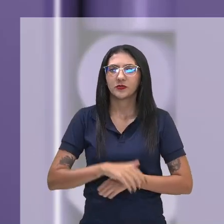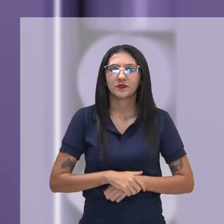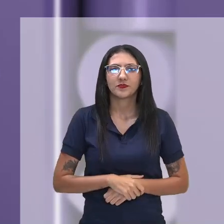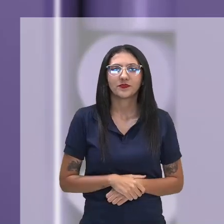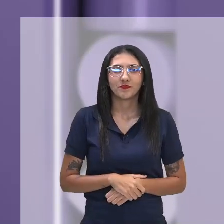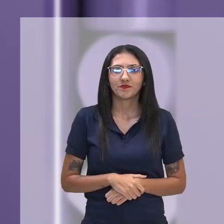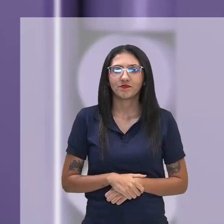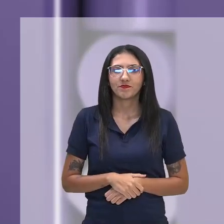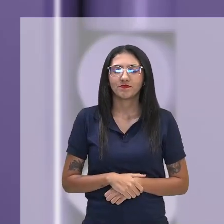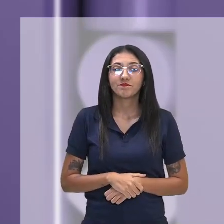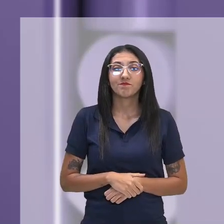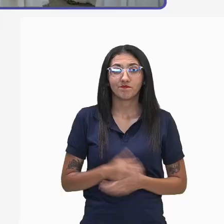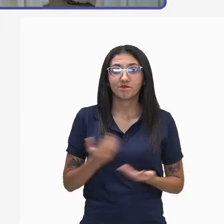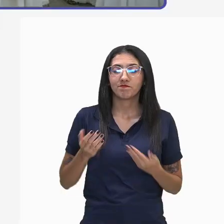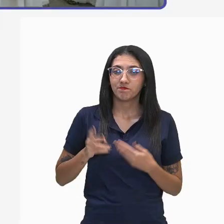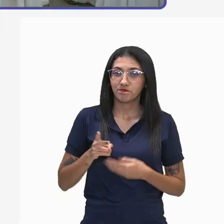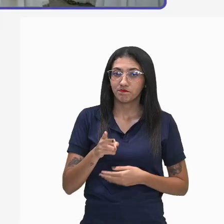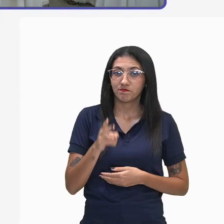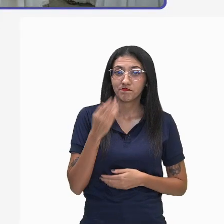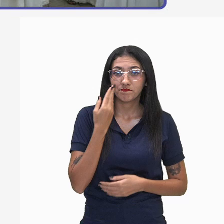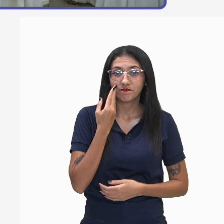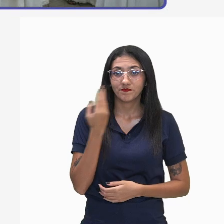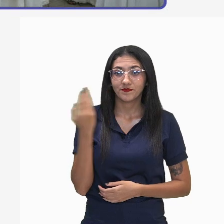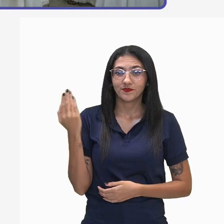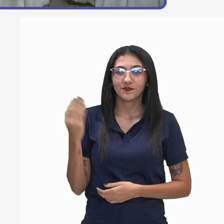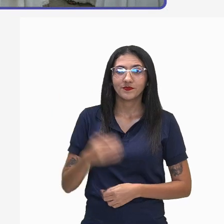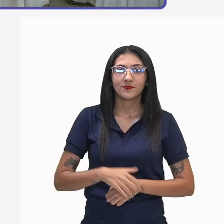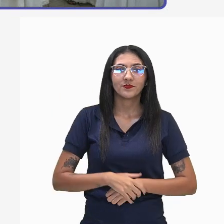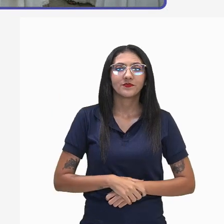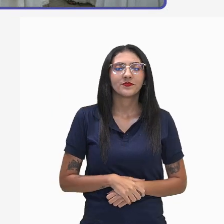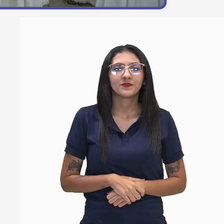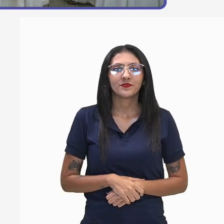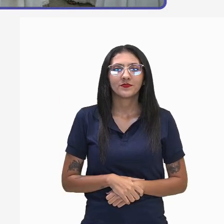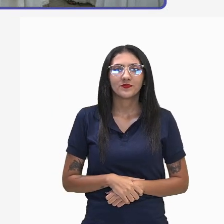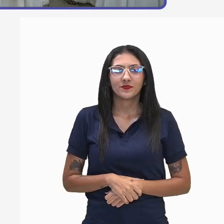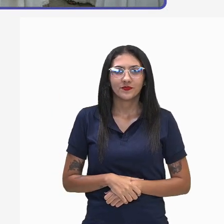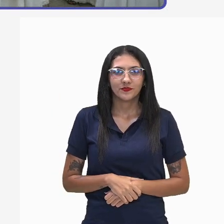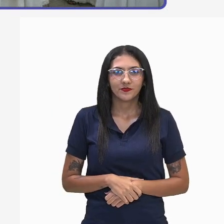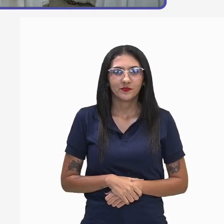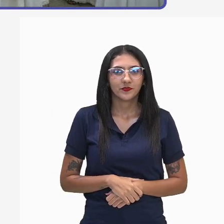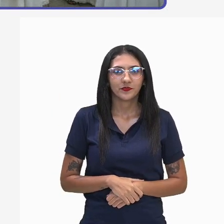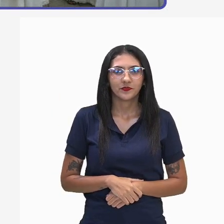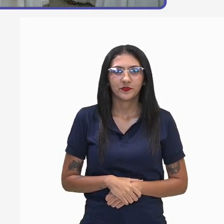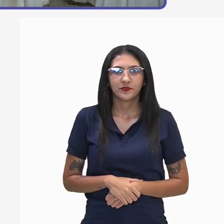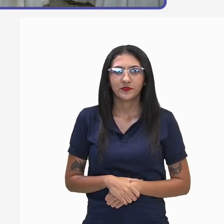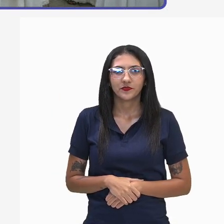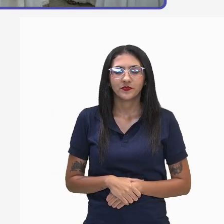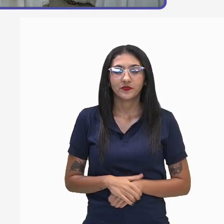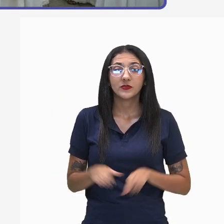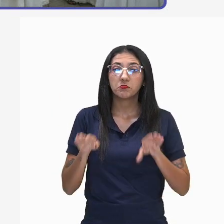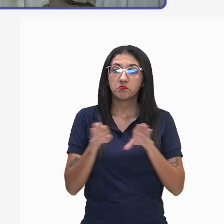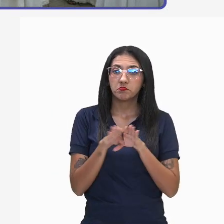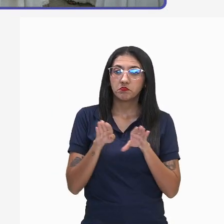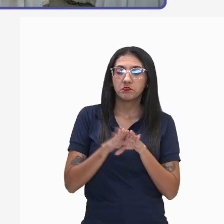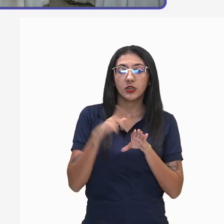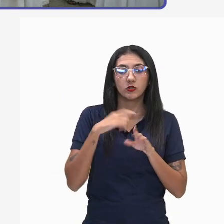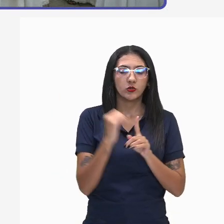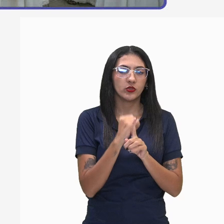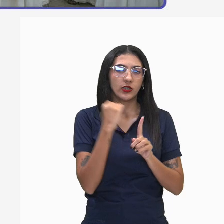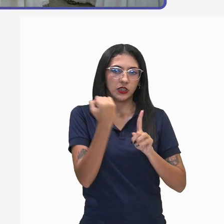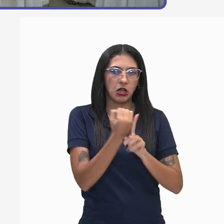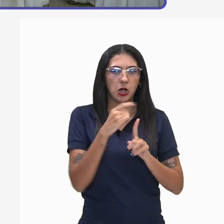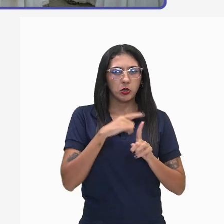tem mais informação sobre isso. Vamos para a próxima cartela. Assim como as civilizações foram se